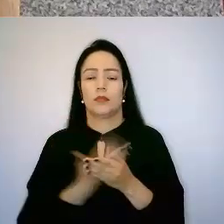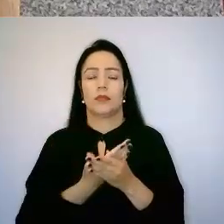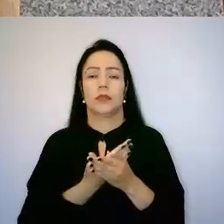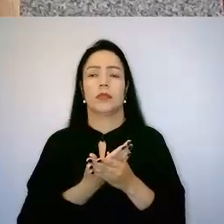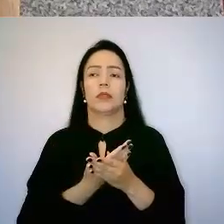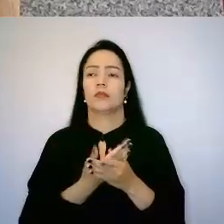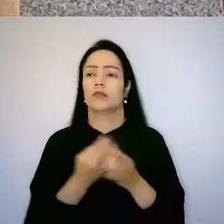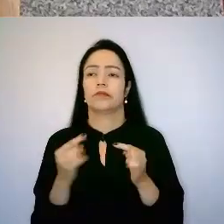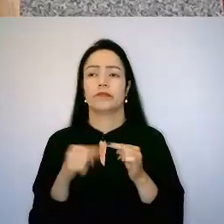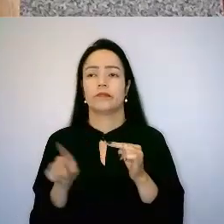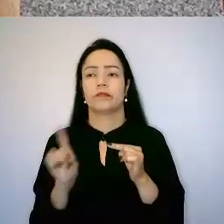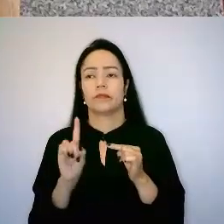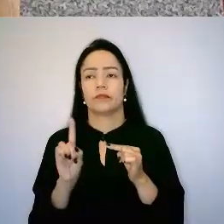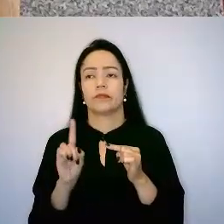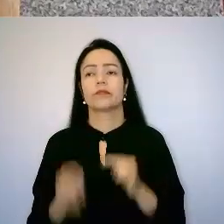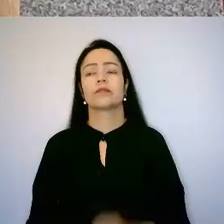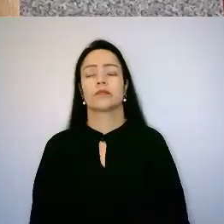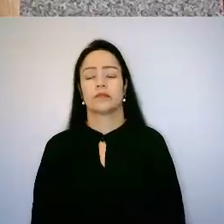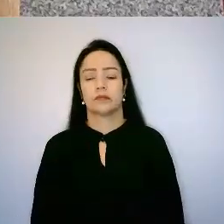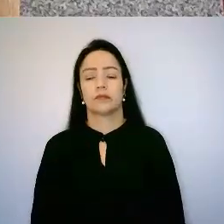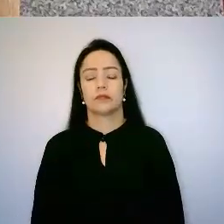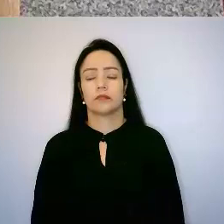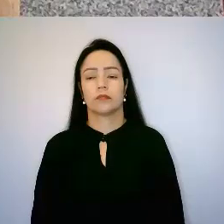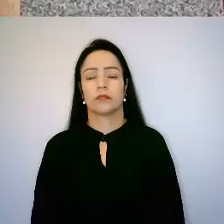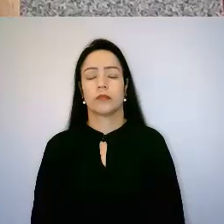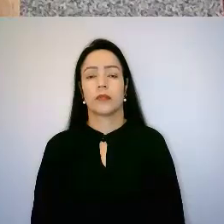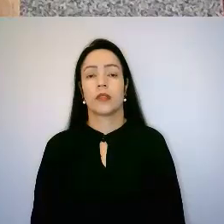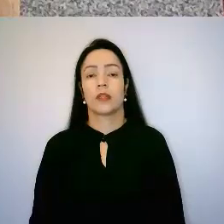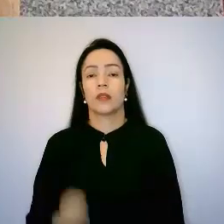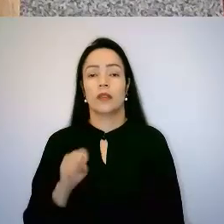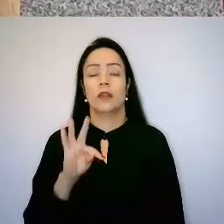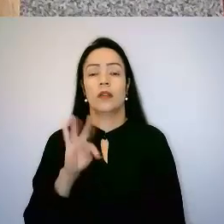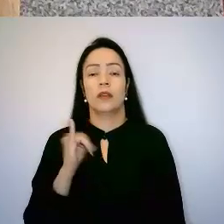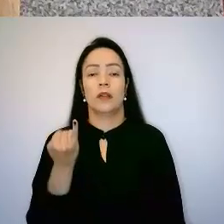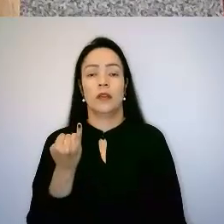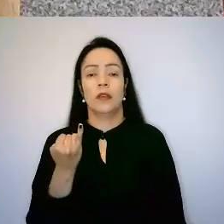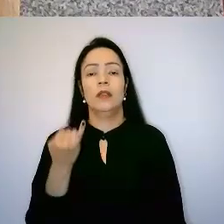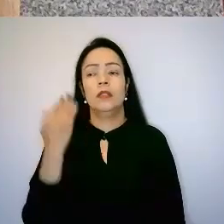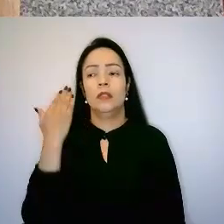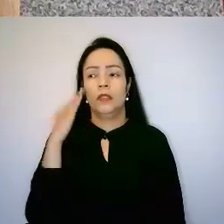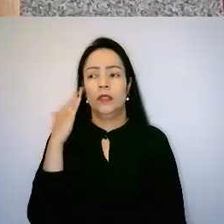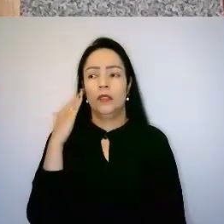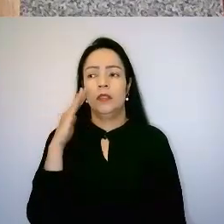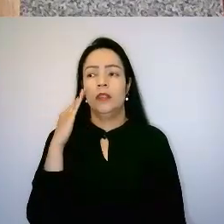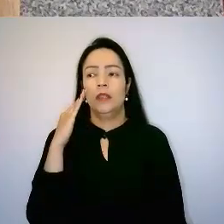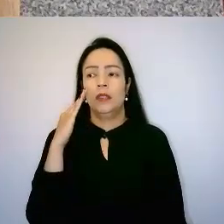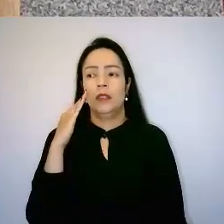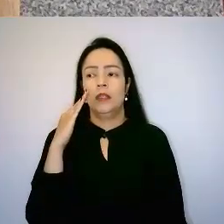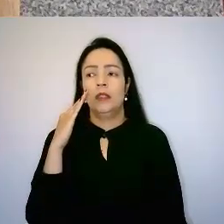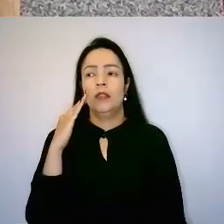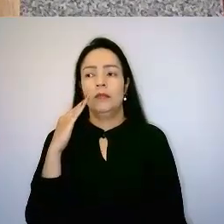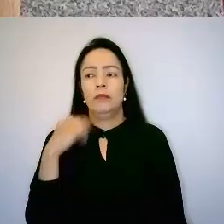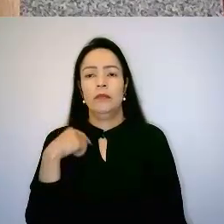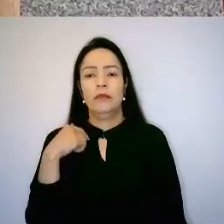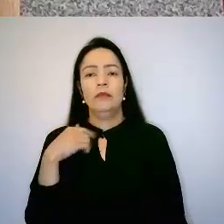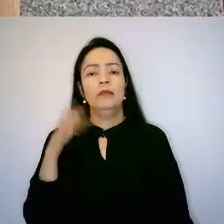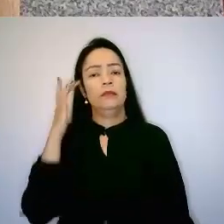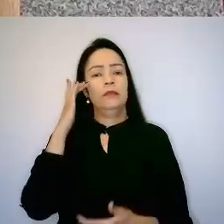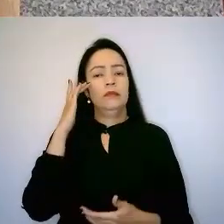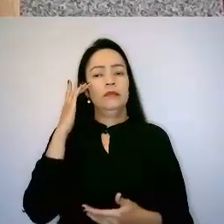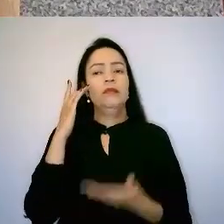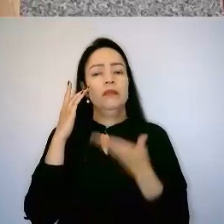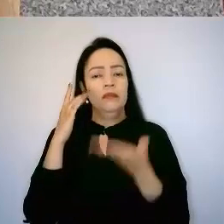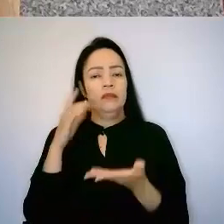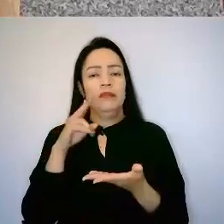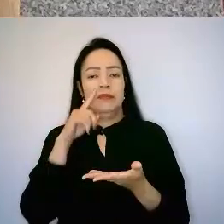tem a ver com esses inclusive o próprio STJ entende que a mera a mera presunção de periculosidade não